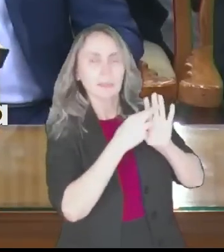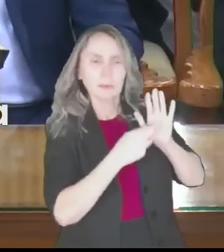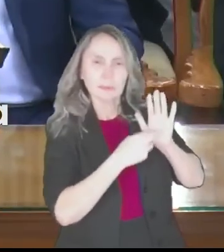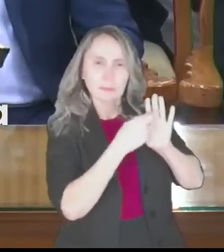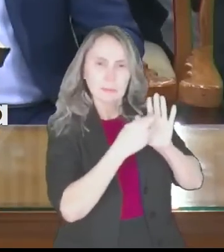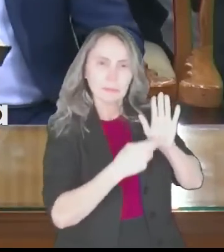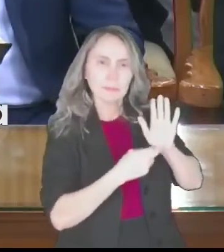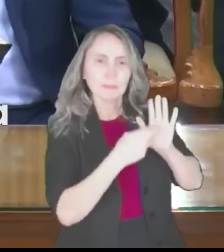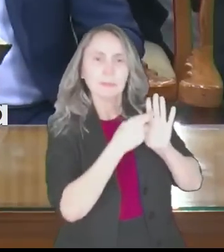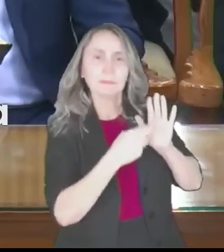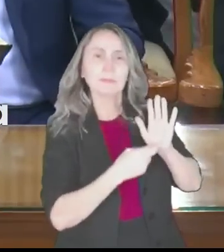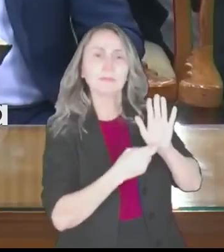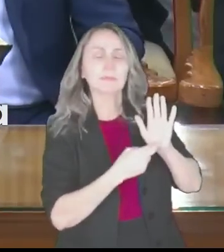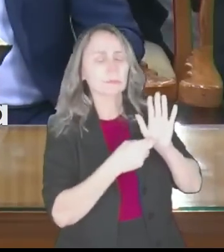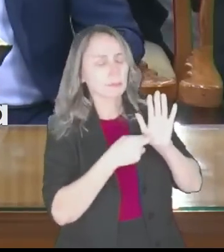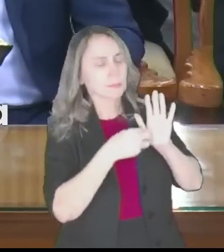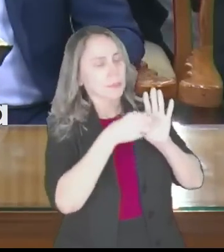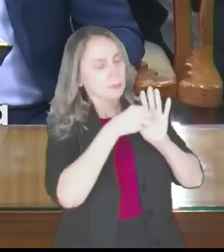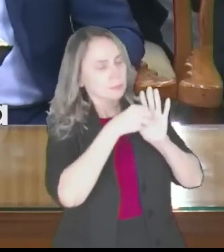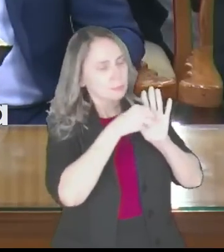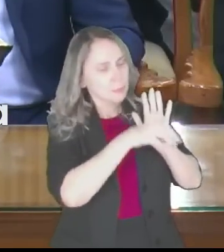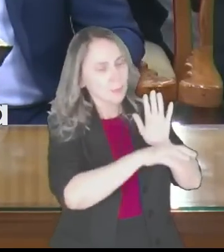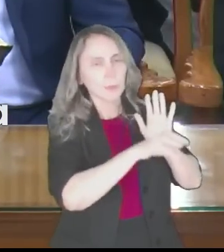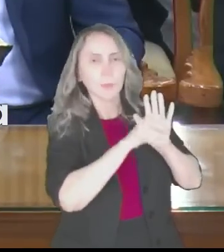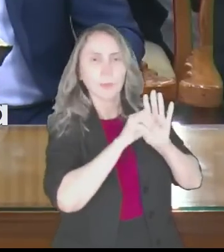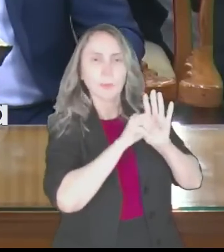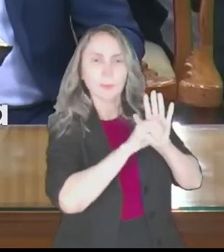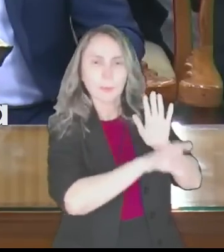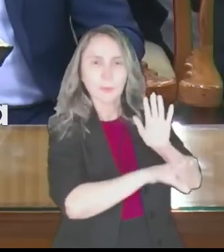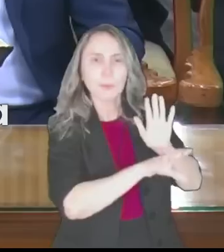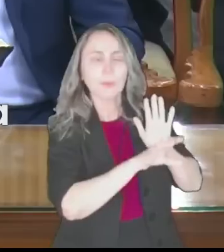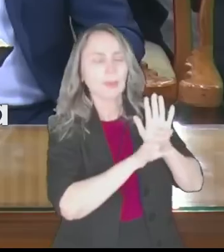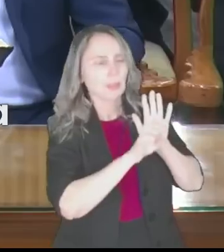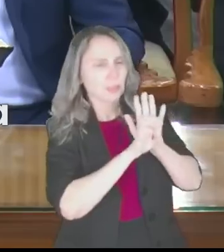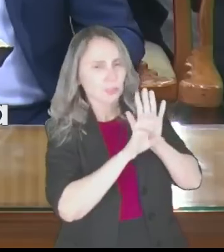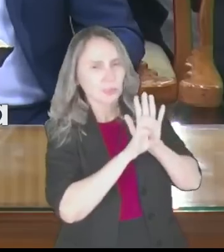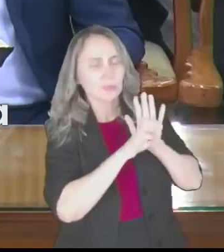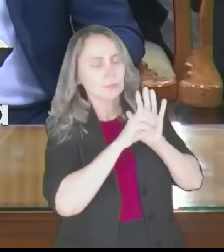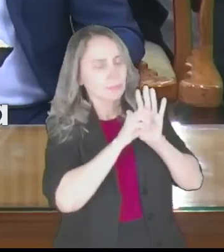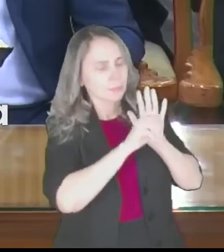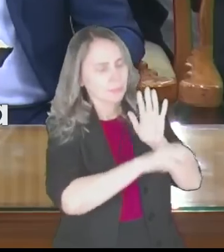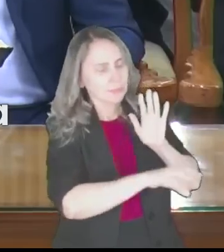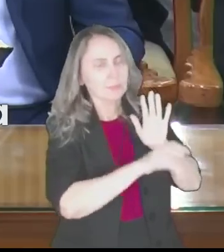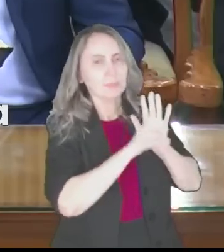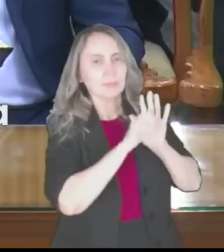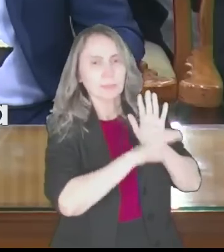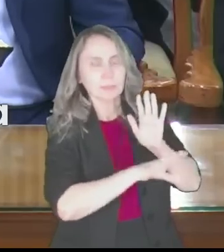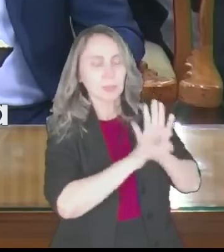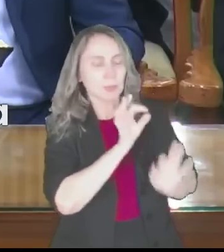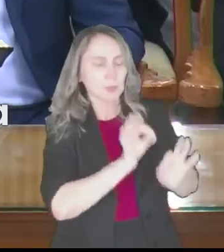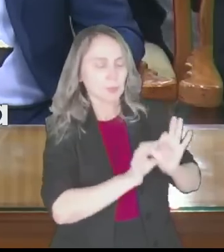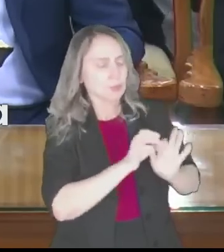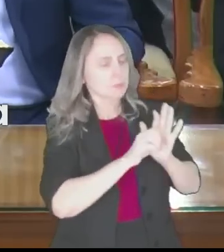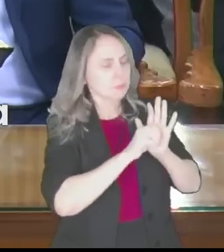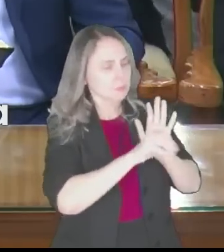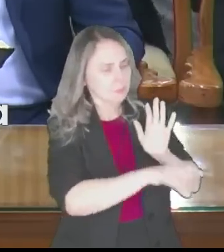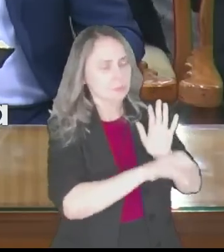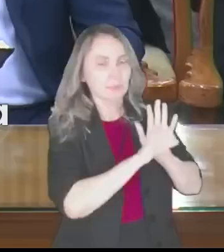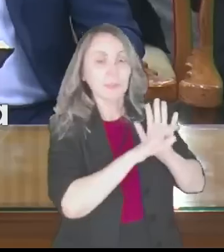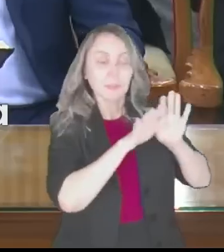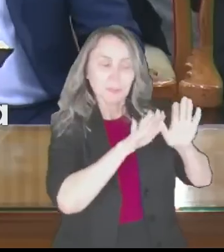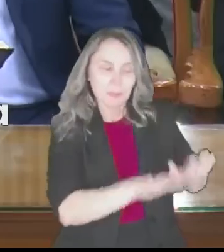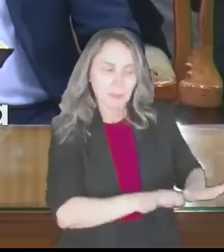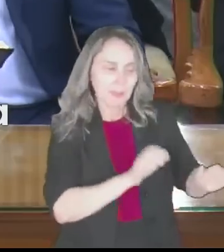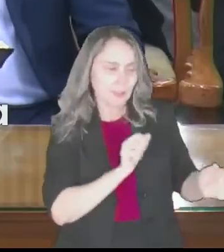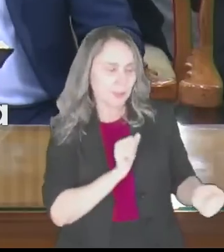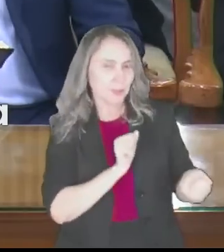os meus mandamentos, os meus estatutos, os meus juízos. Moisés, fique aqui